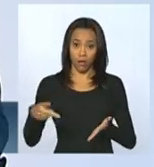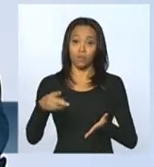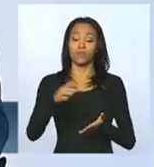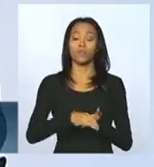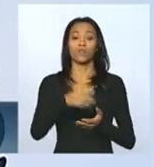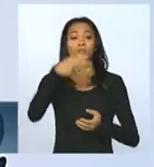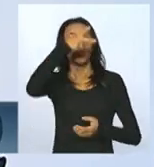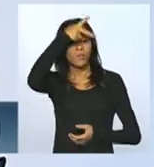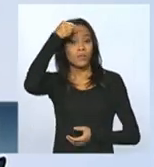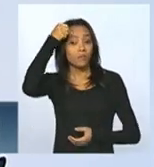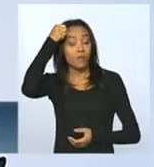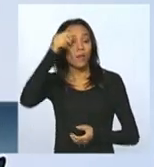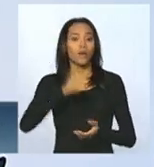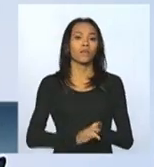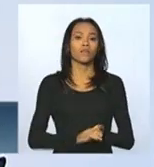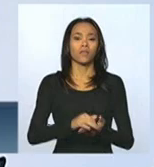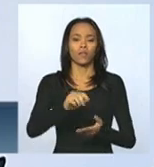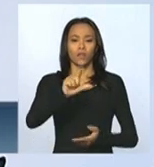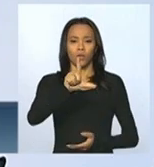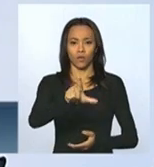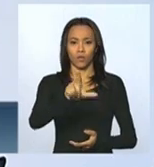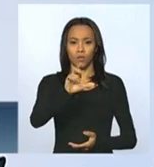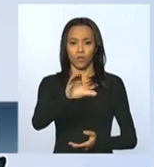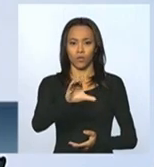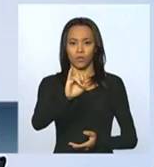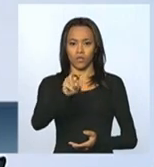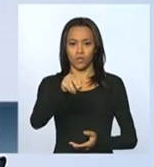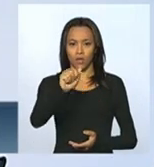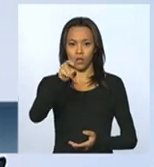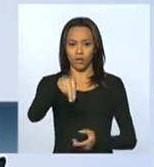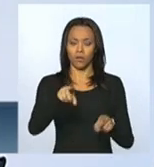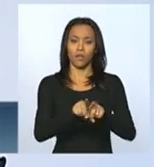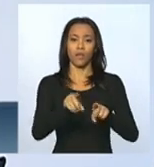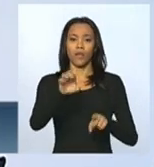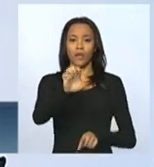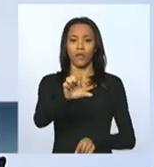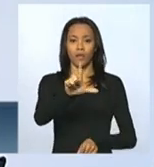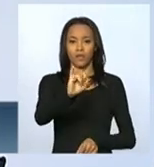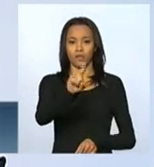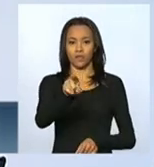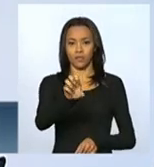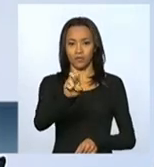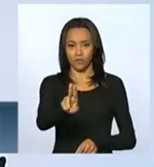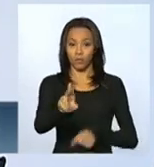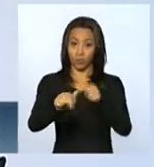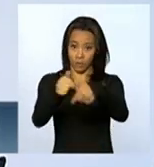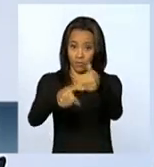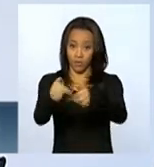Educação, Luciana Temer da Assistência, Eliseu Gabriel do Trabalho,